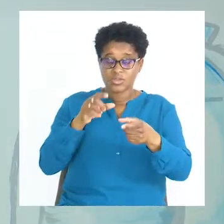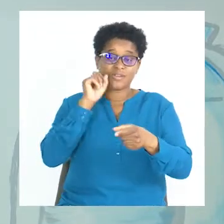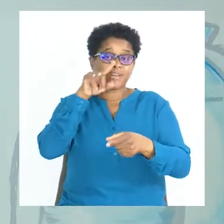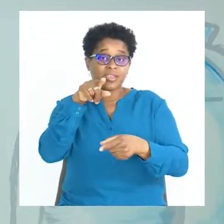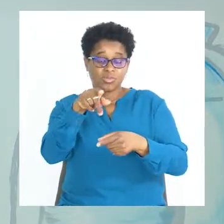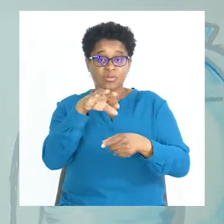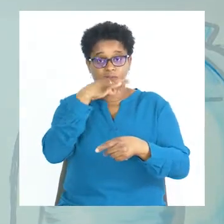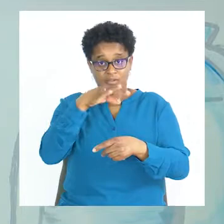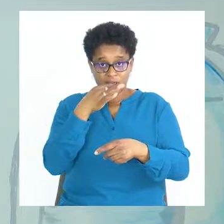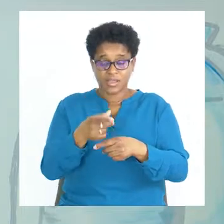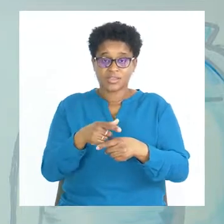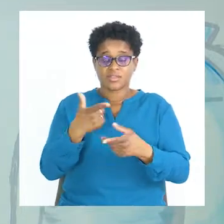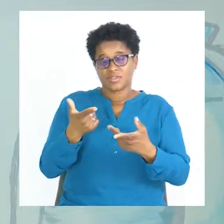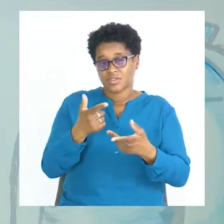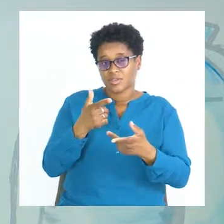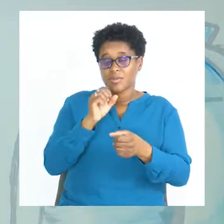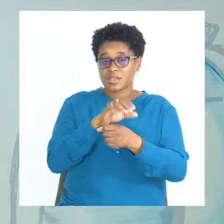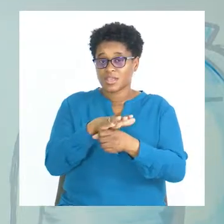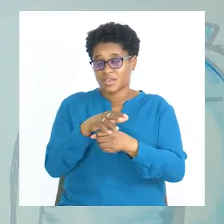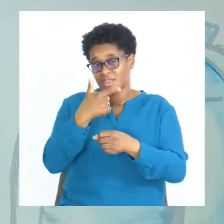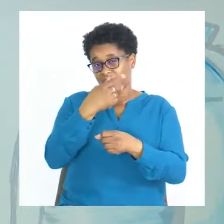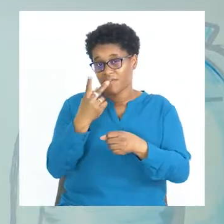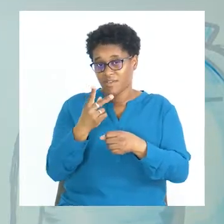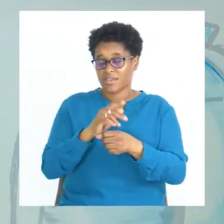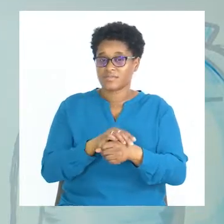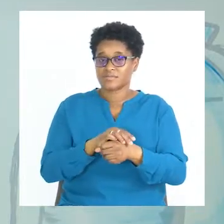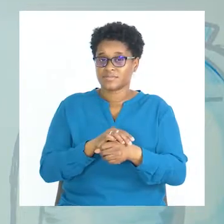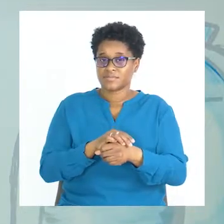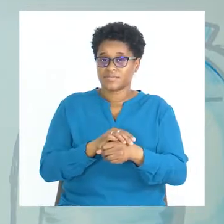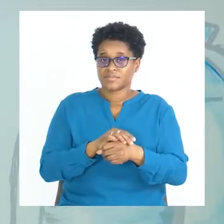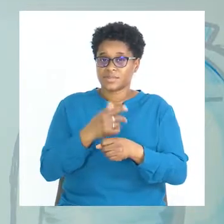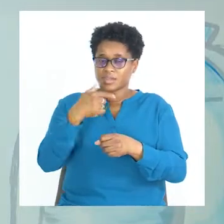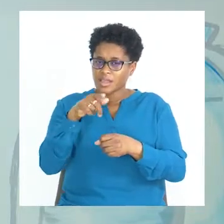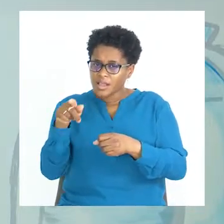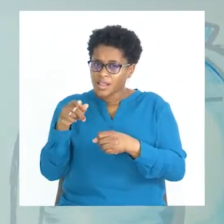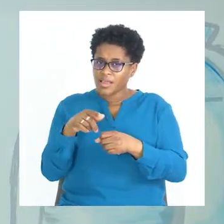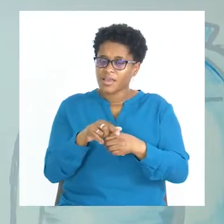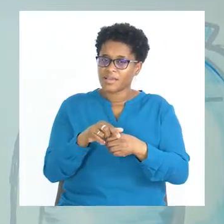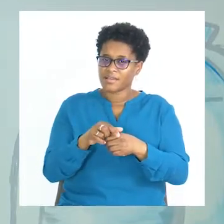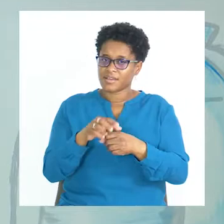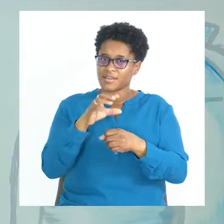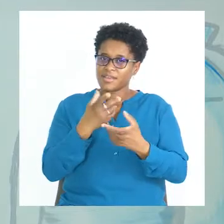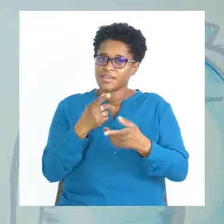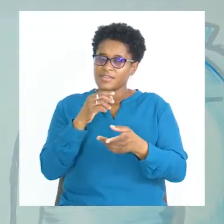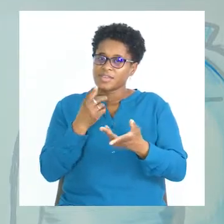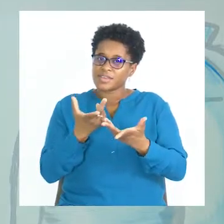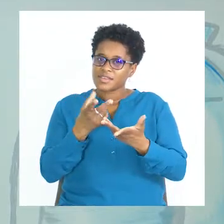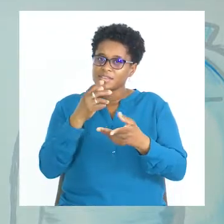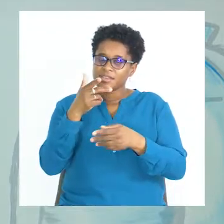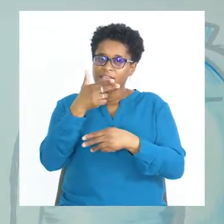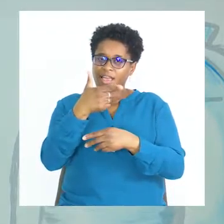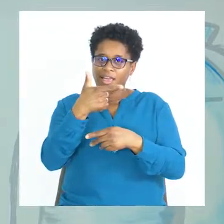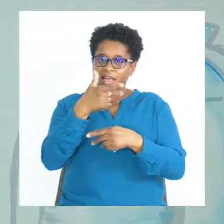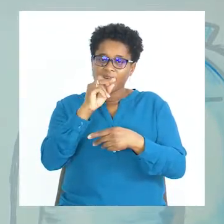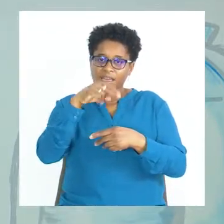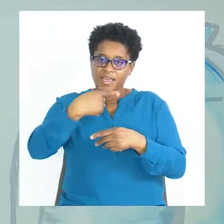uma barreira, que é nada mais que a TV, ou então os cabezinhos que tem lá, okay? Através das antenas, e é